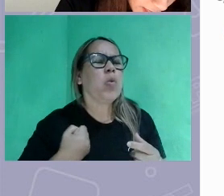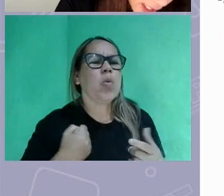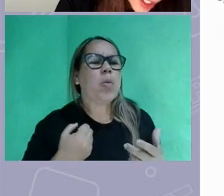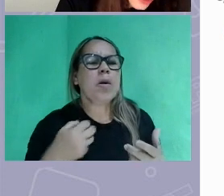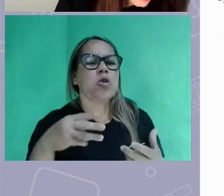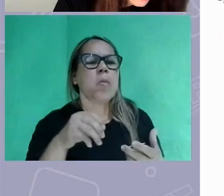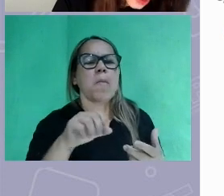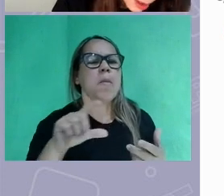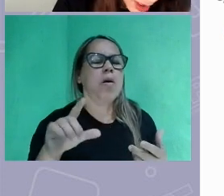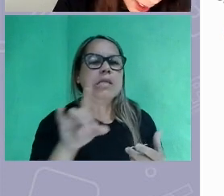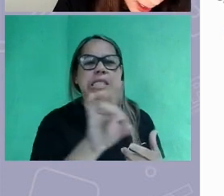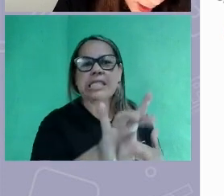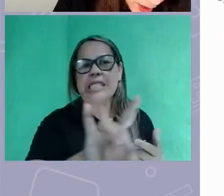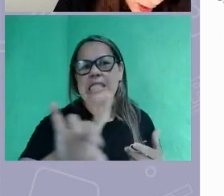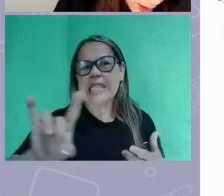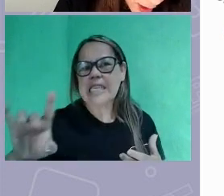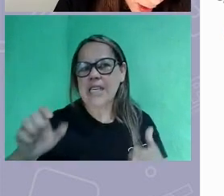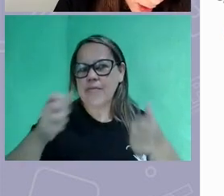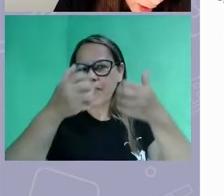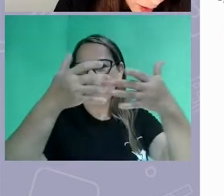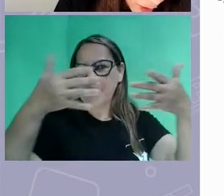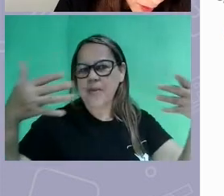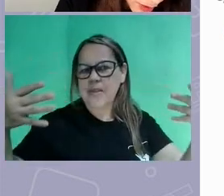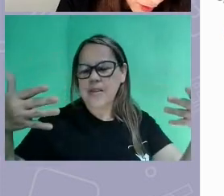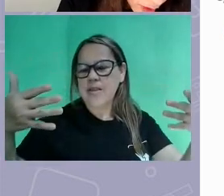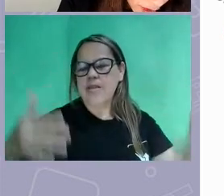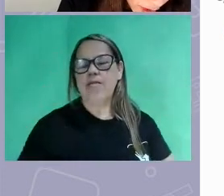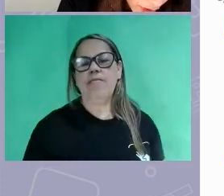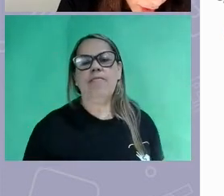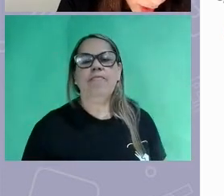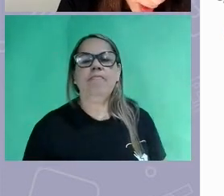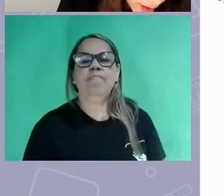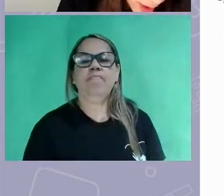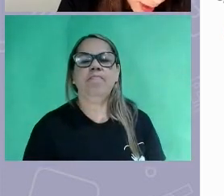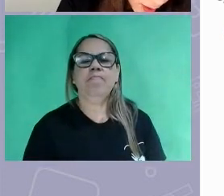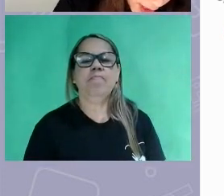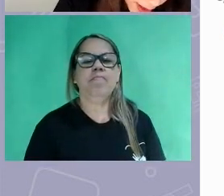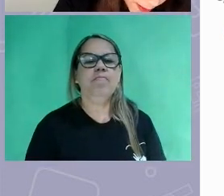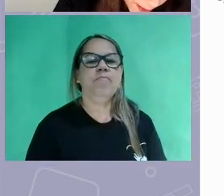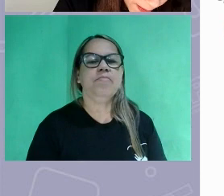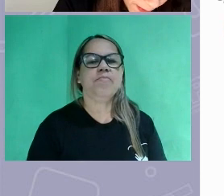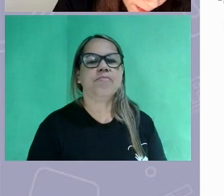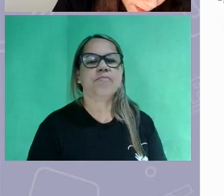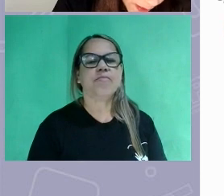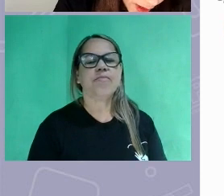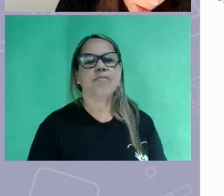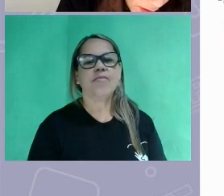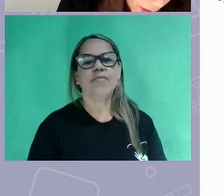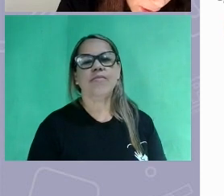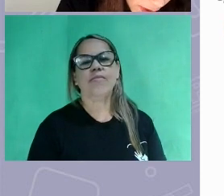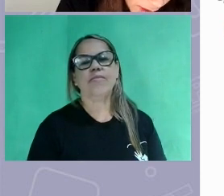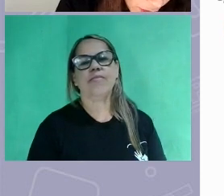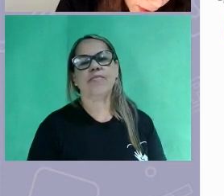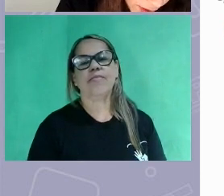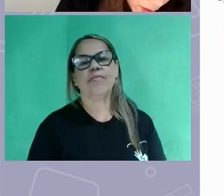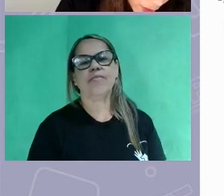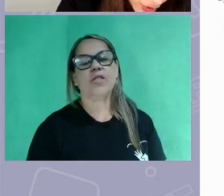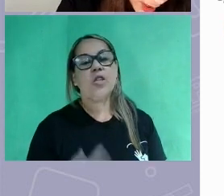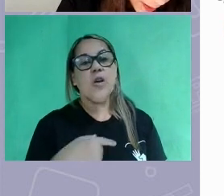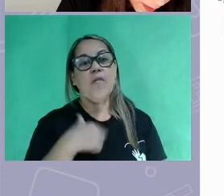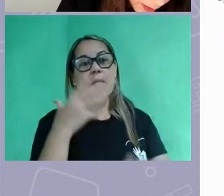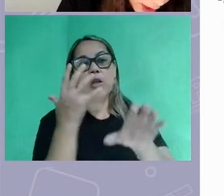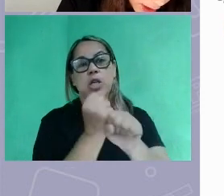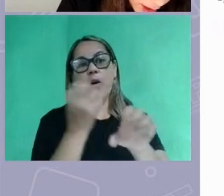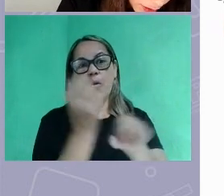de cada um desses gases número deixa eu colocar em outra cor aqui vamos calcular o número de